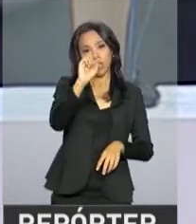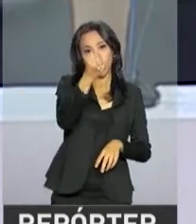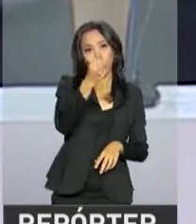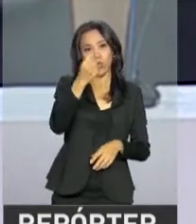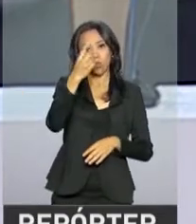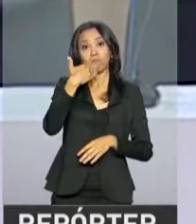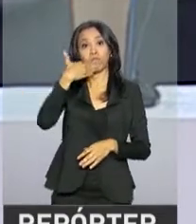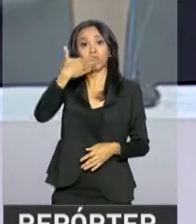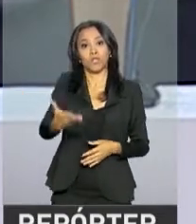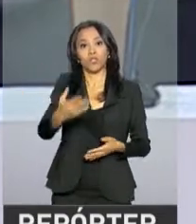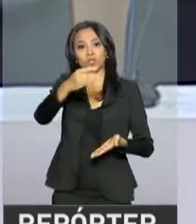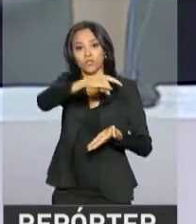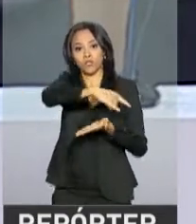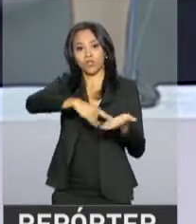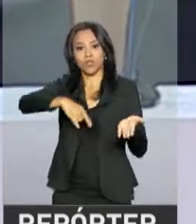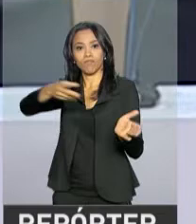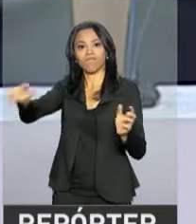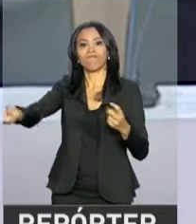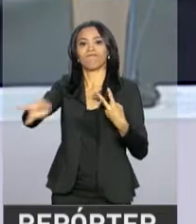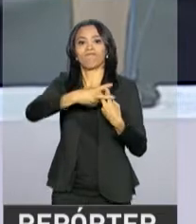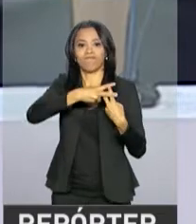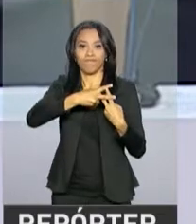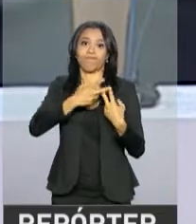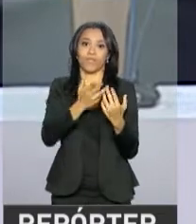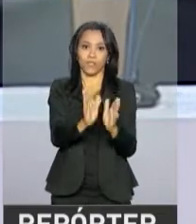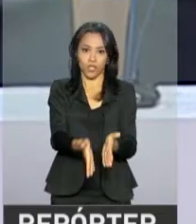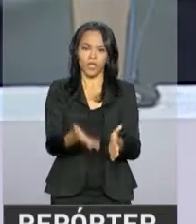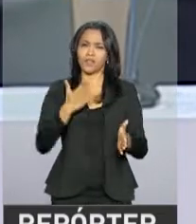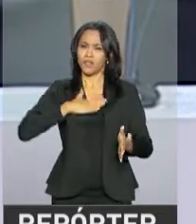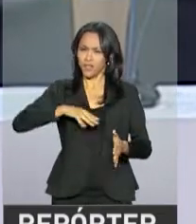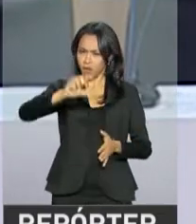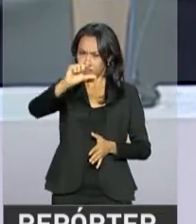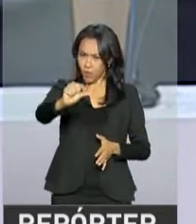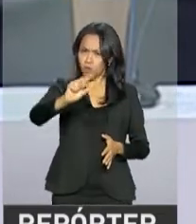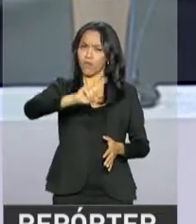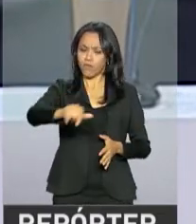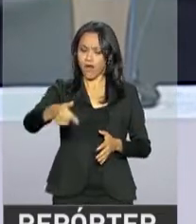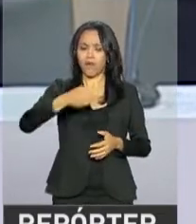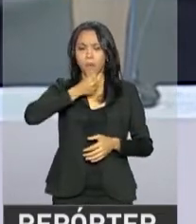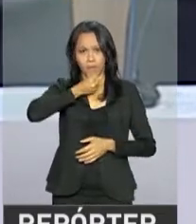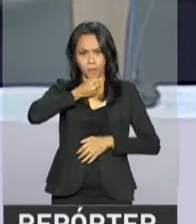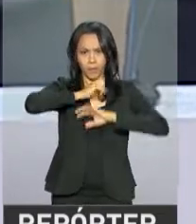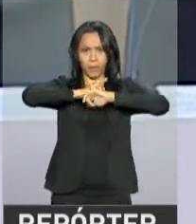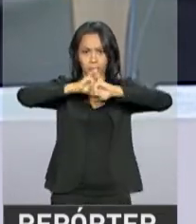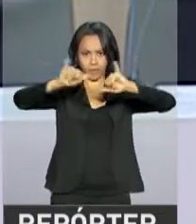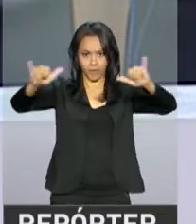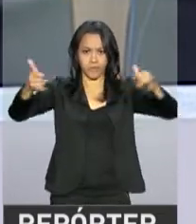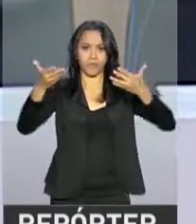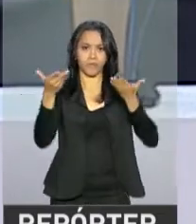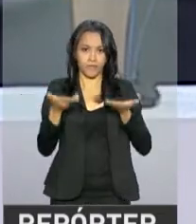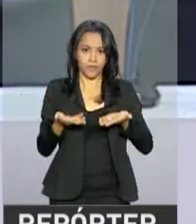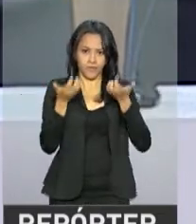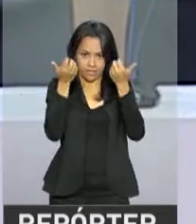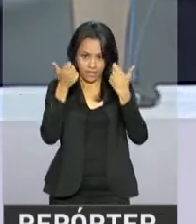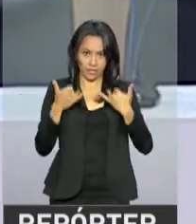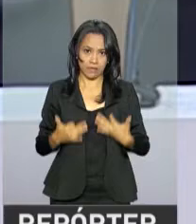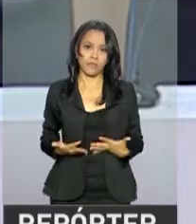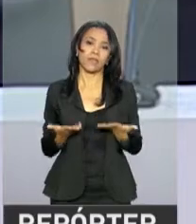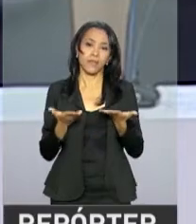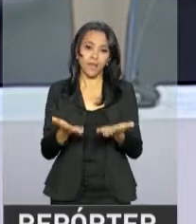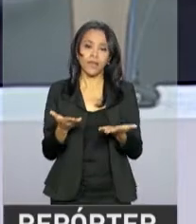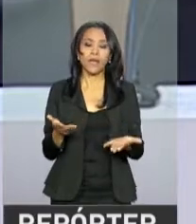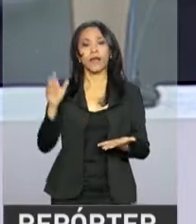mandados. Esses números vão ser atualizados daqui a pouquinho na entrevista coletiva que será concedida pelo ministro extraordinário de Segurança